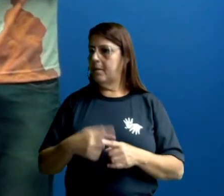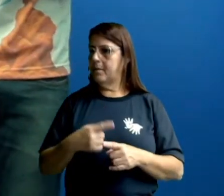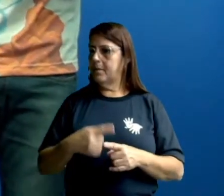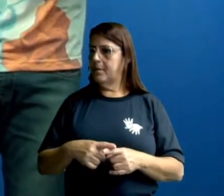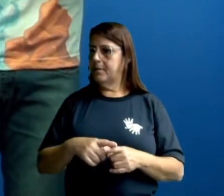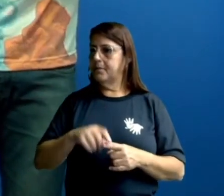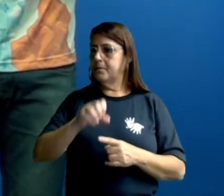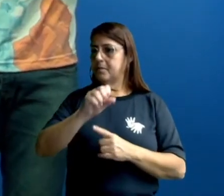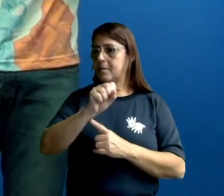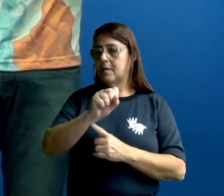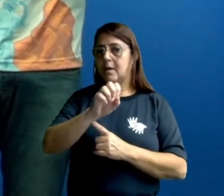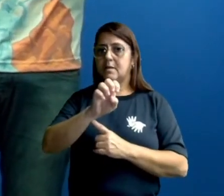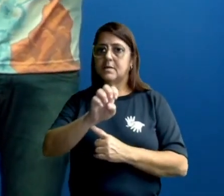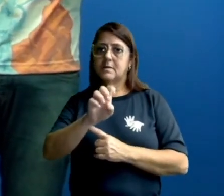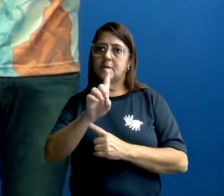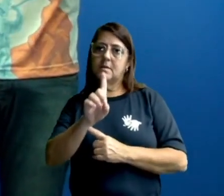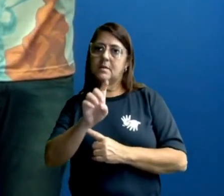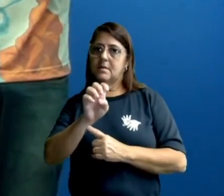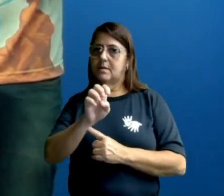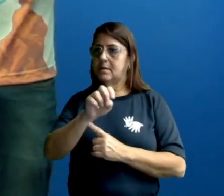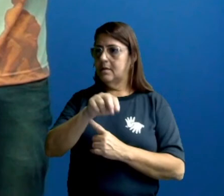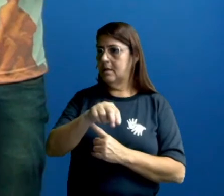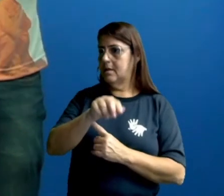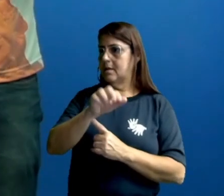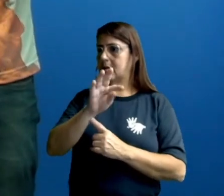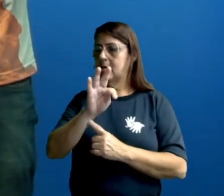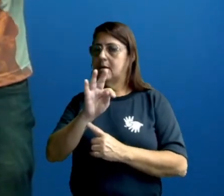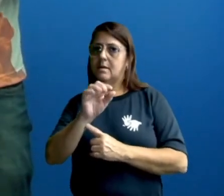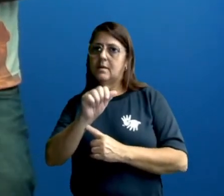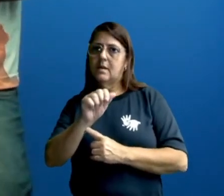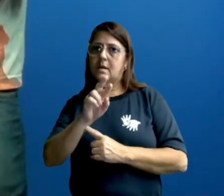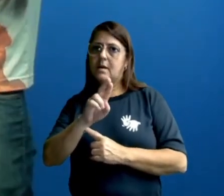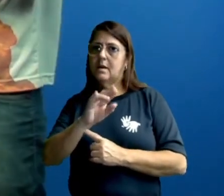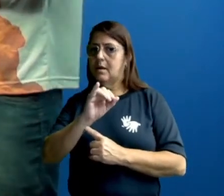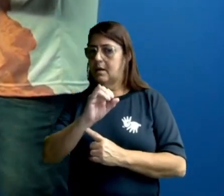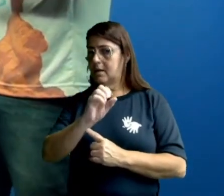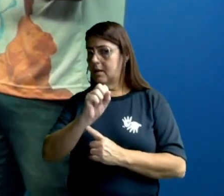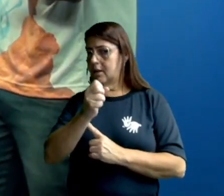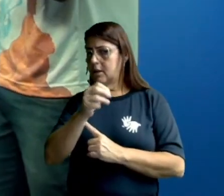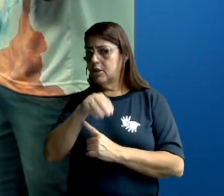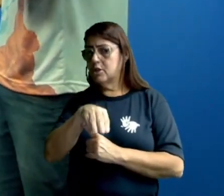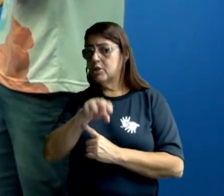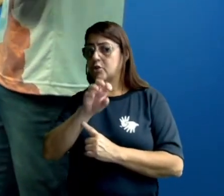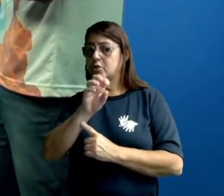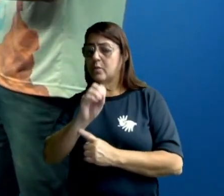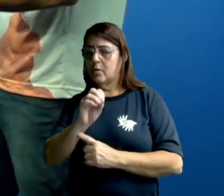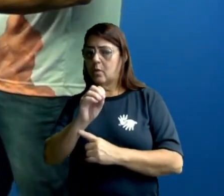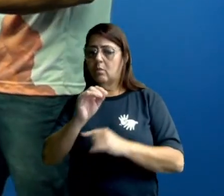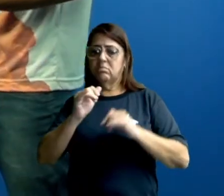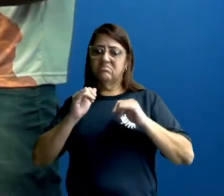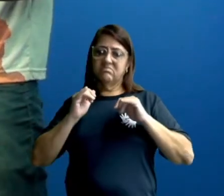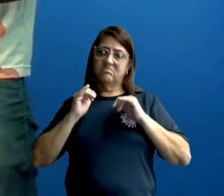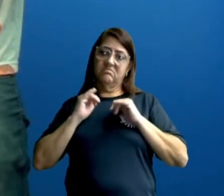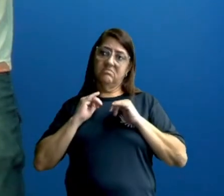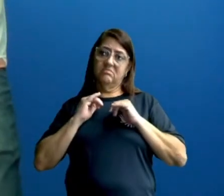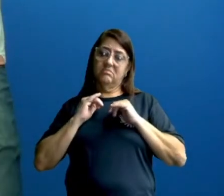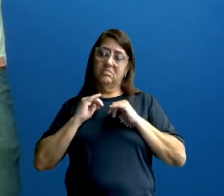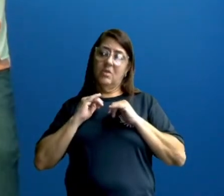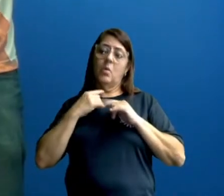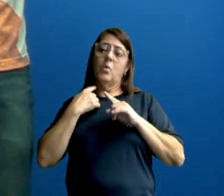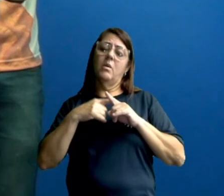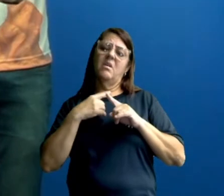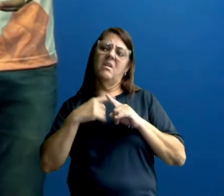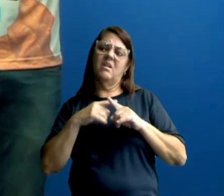Porque quando a gente não sabe dividir o nosso tempo, quando a gente fica refém da tecnologia, a gente acaba ficando sedentário. E